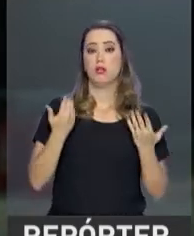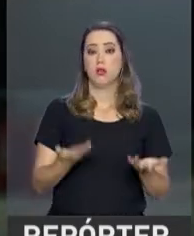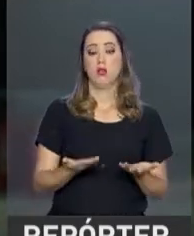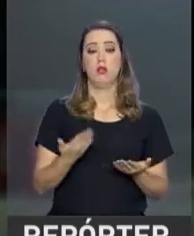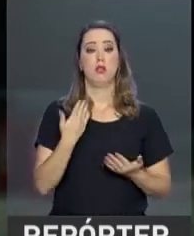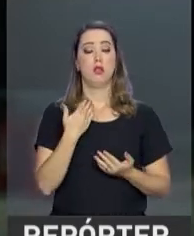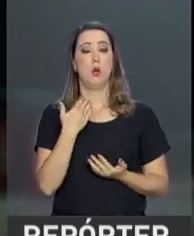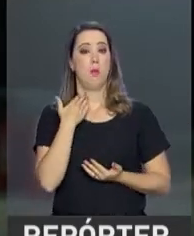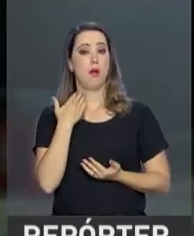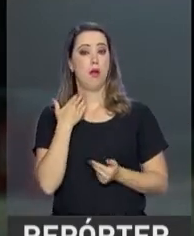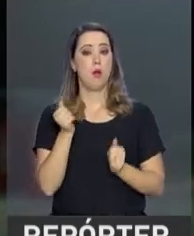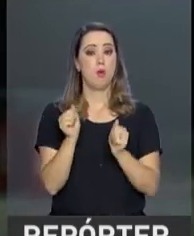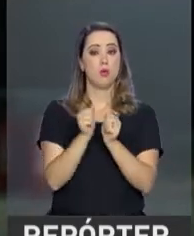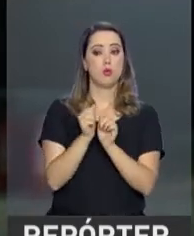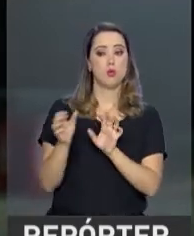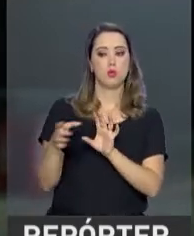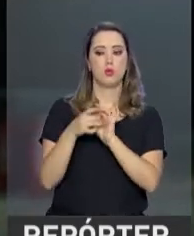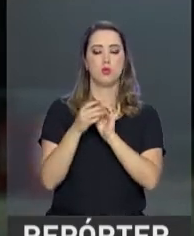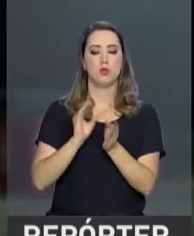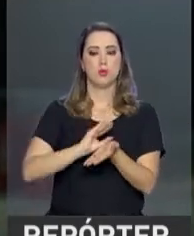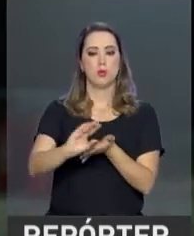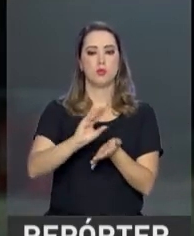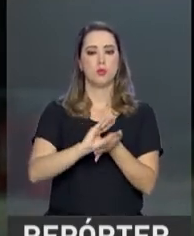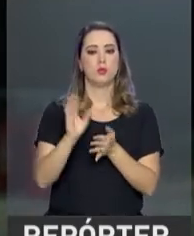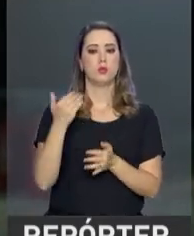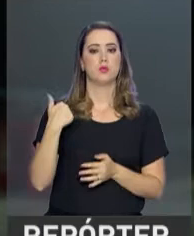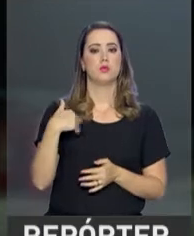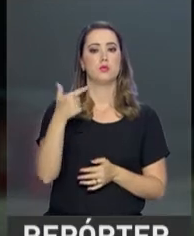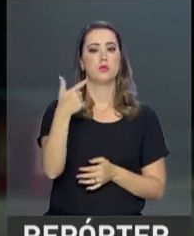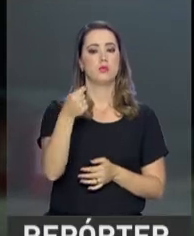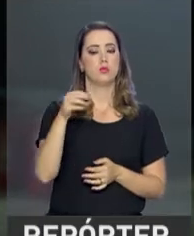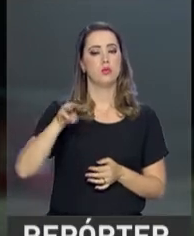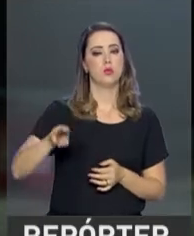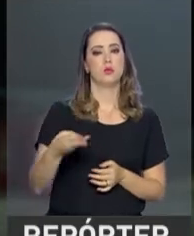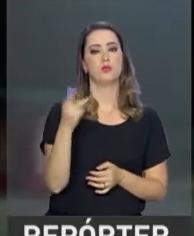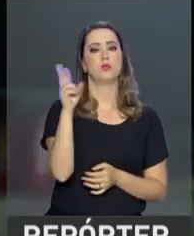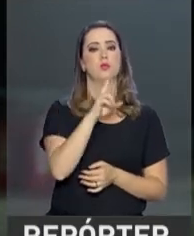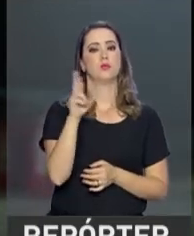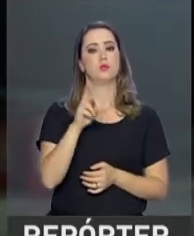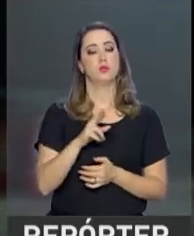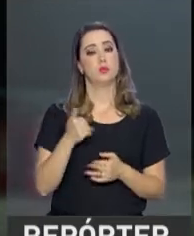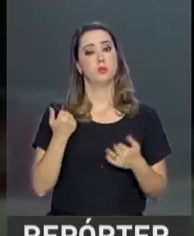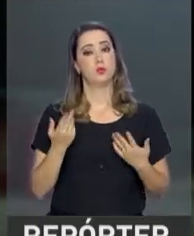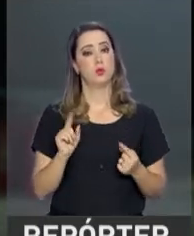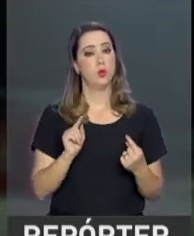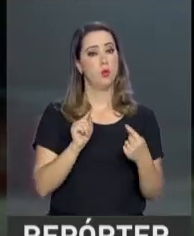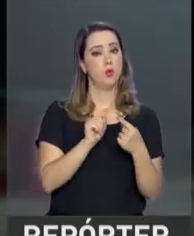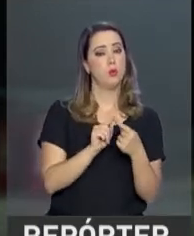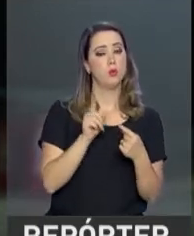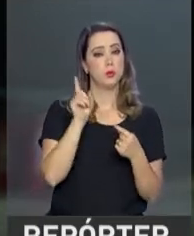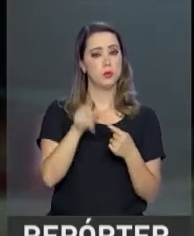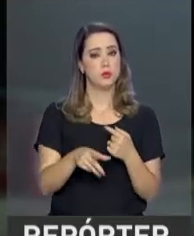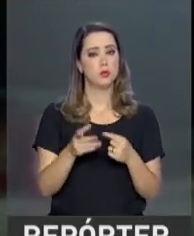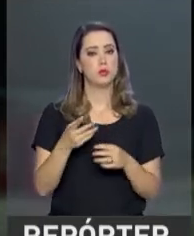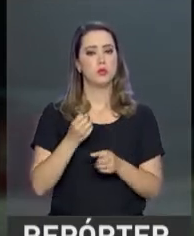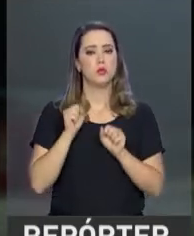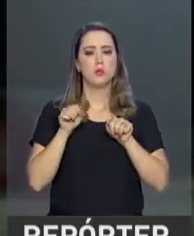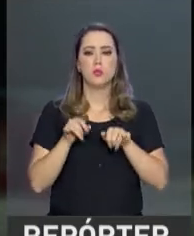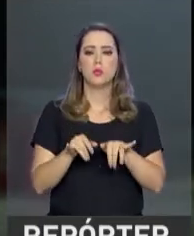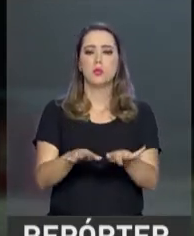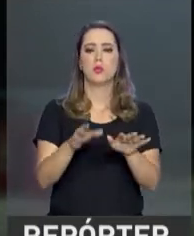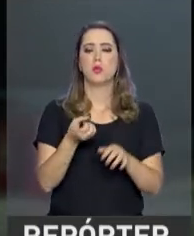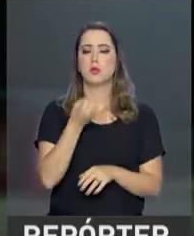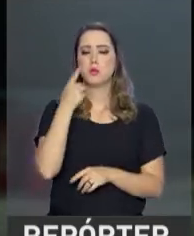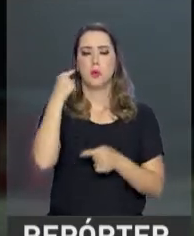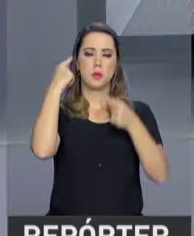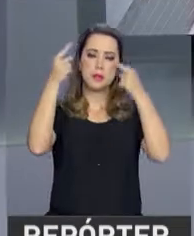e parceiros farão investimentos de mais de 20 milhões de reais o objetivo é multiplicar as